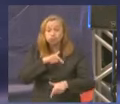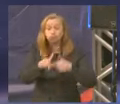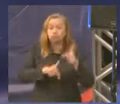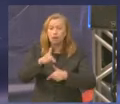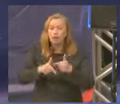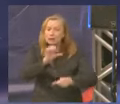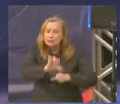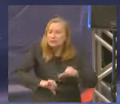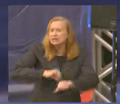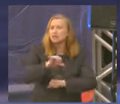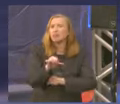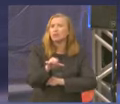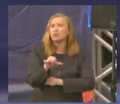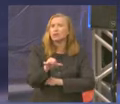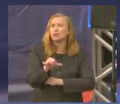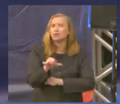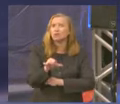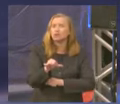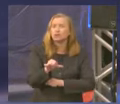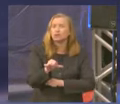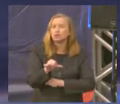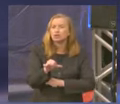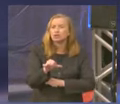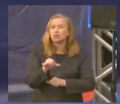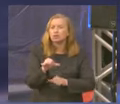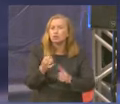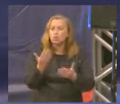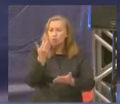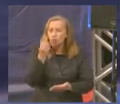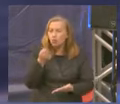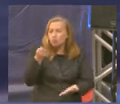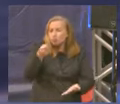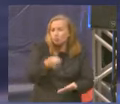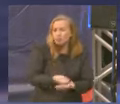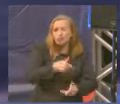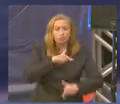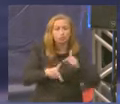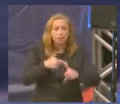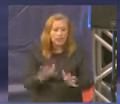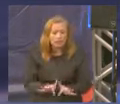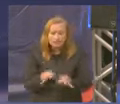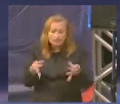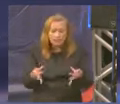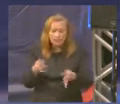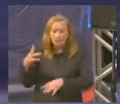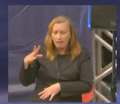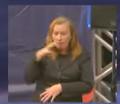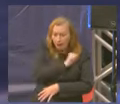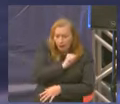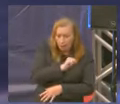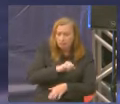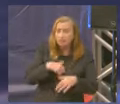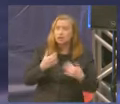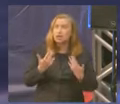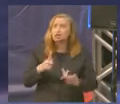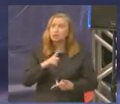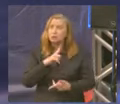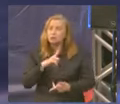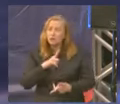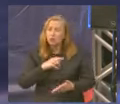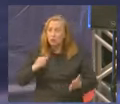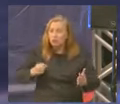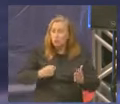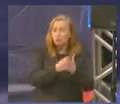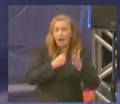transformando a execução das tarefas de maneira mais simples, mais automáticas, a gente tem